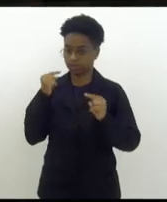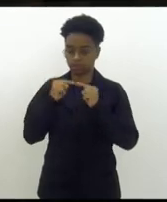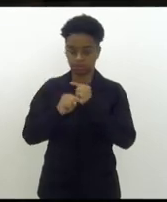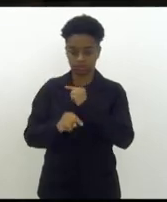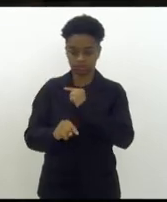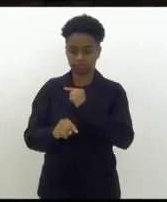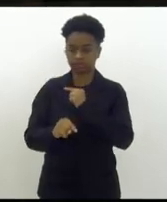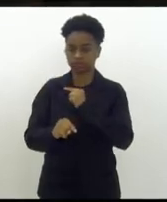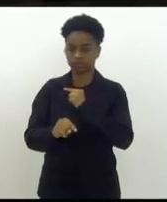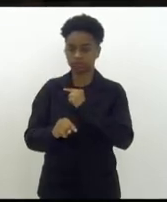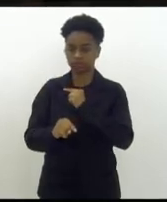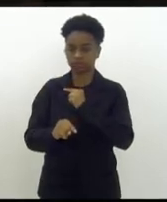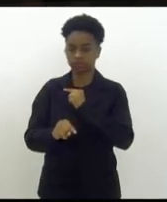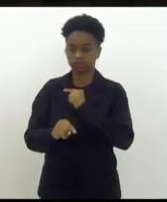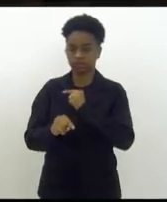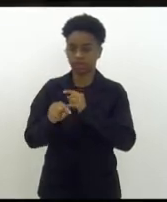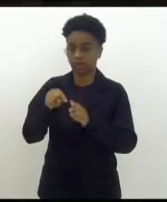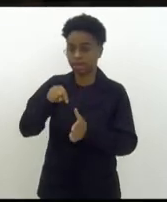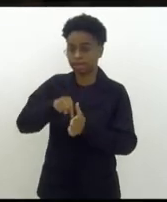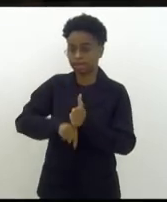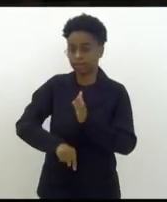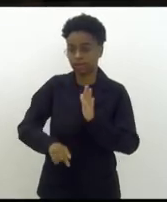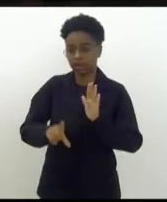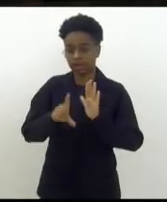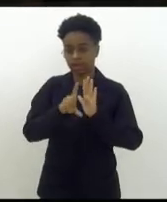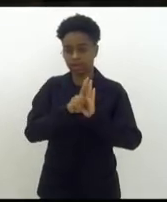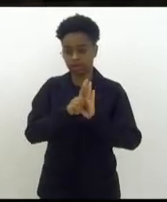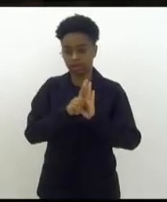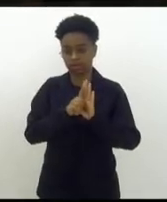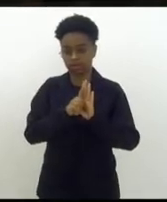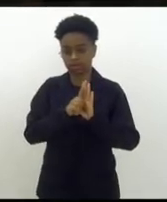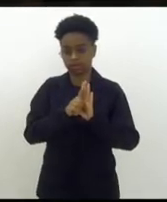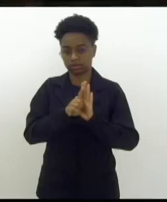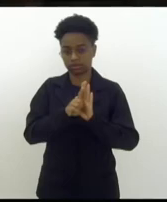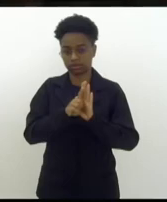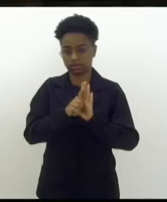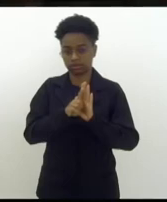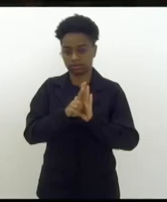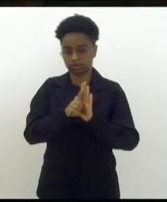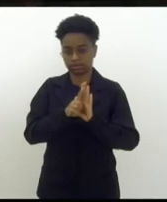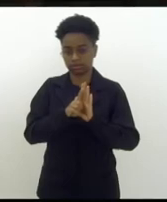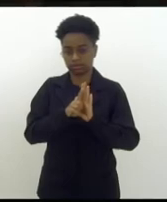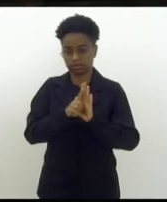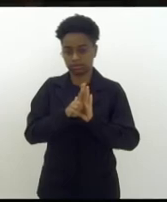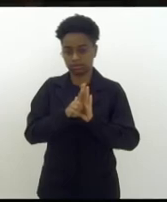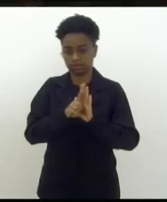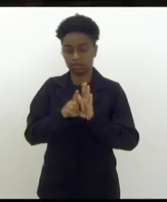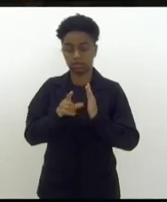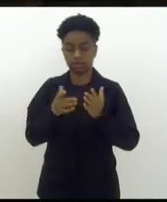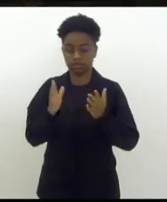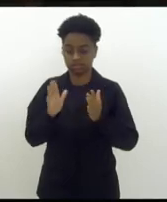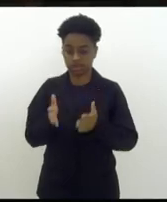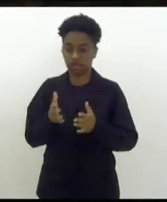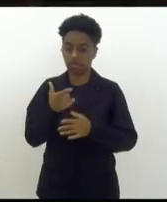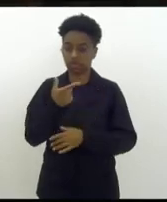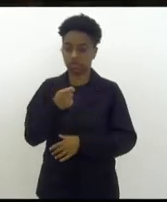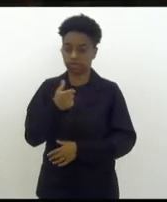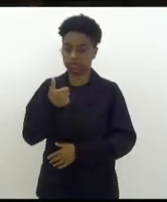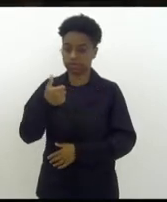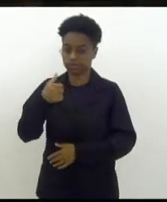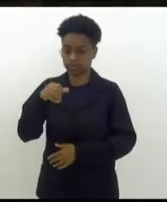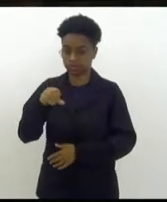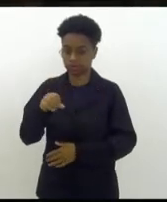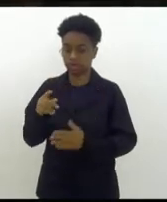profundamente uma lei que diga-se de passagem em 19 foi